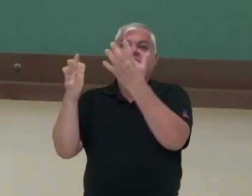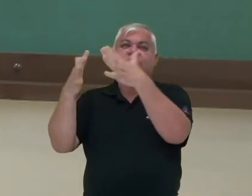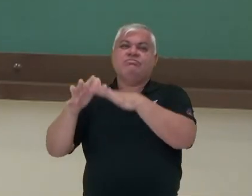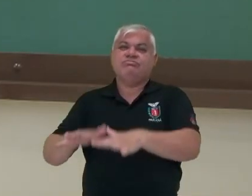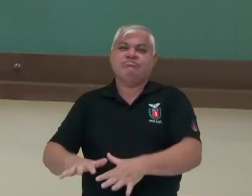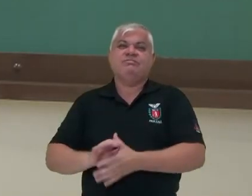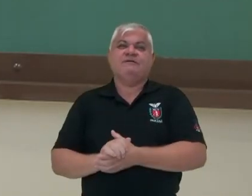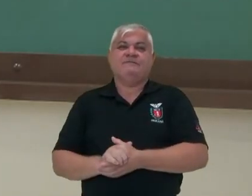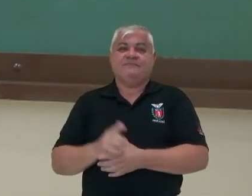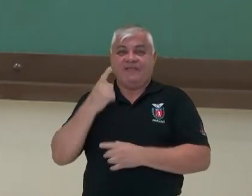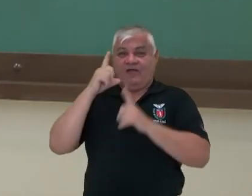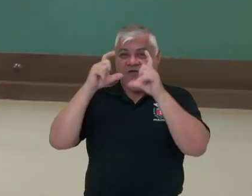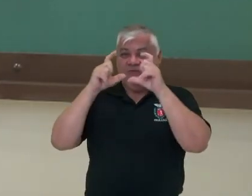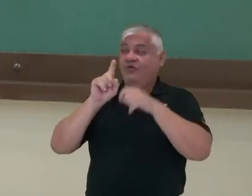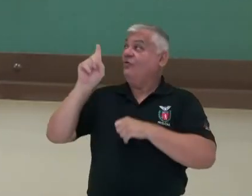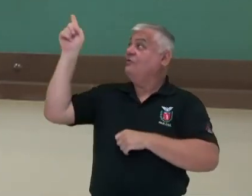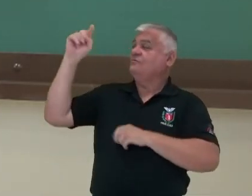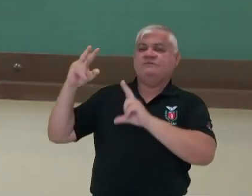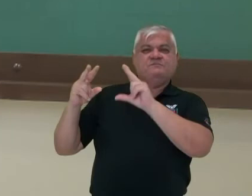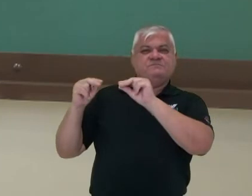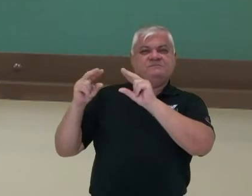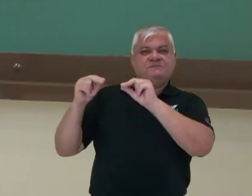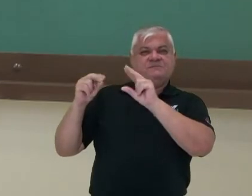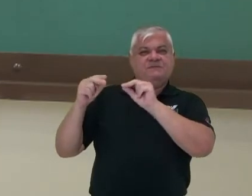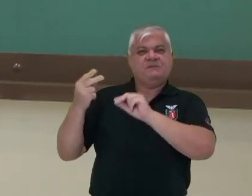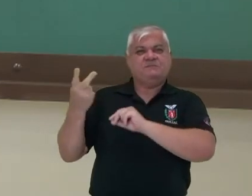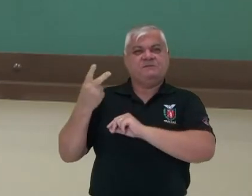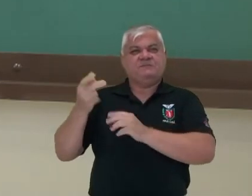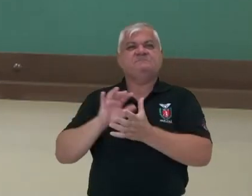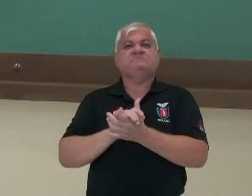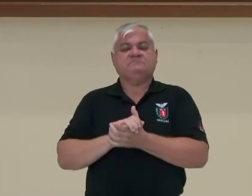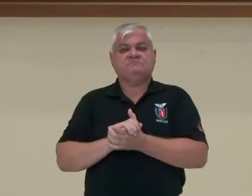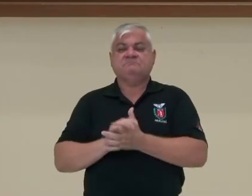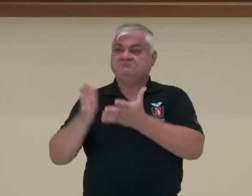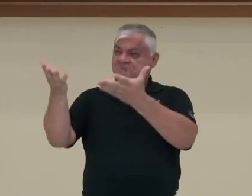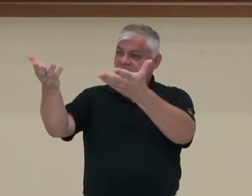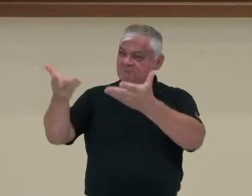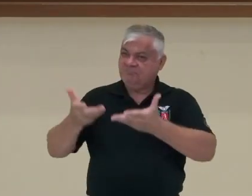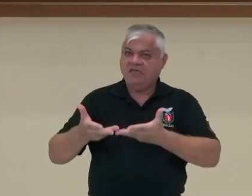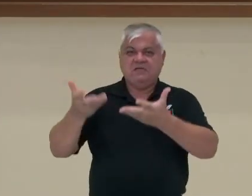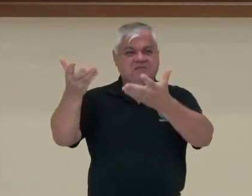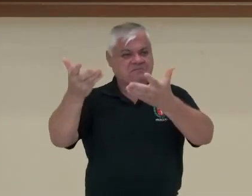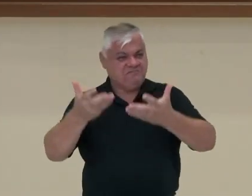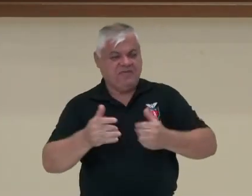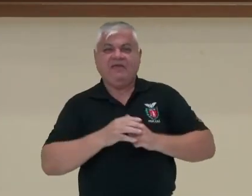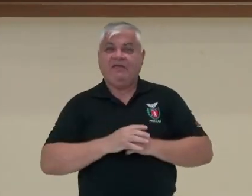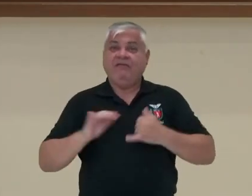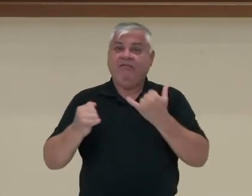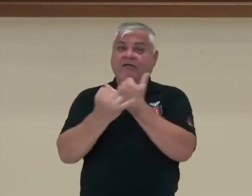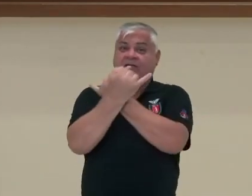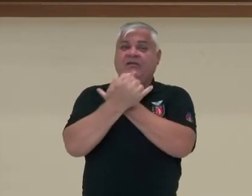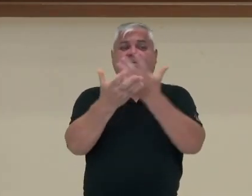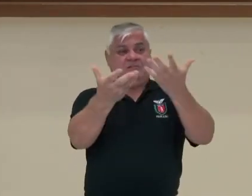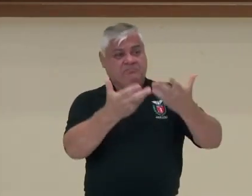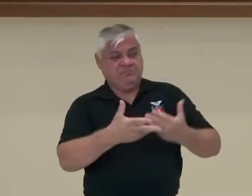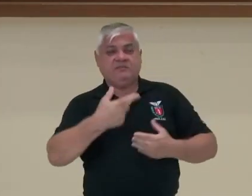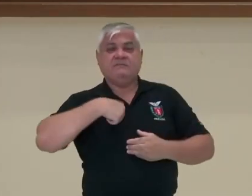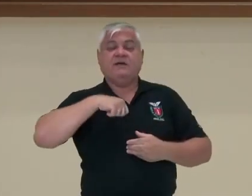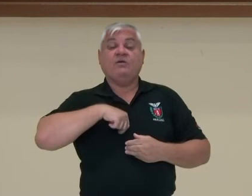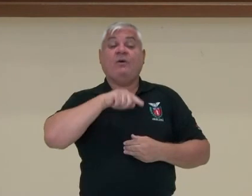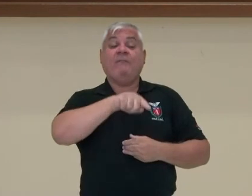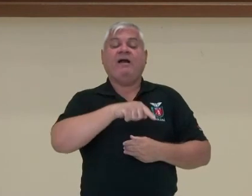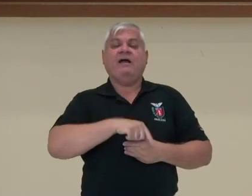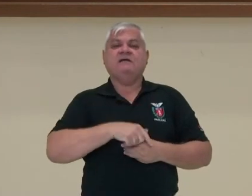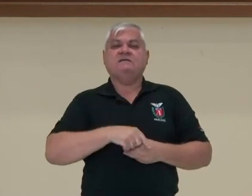Inca e Pizarro, né, conversando. Ou seja, eles foram recebidos bem pelos indígenas, né, mas, na verdade,